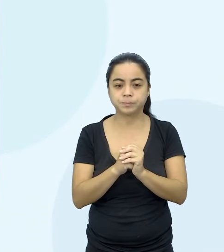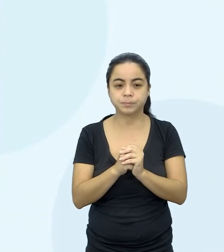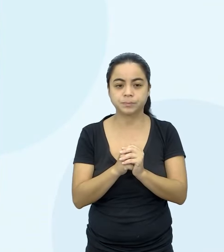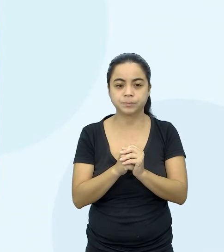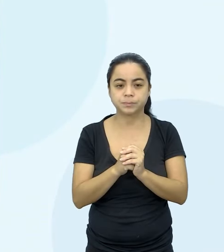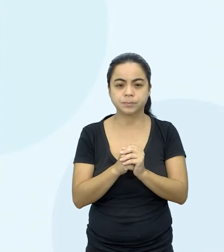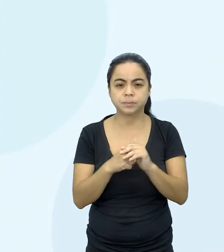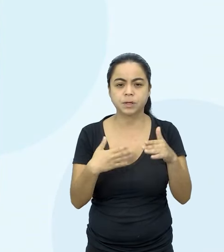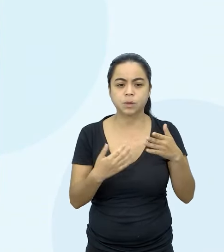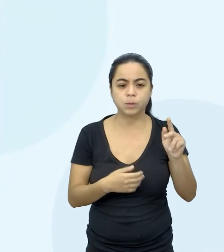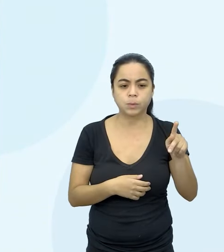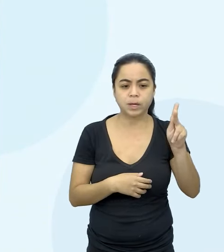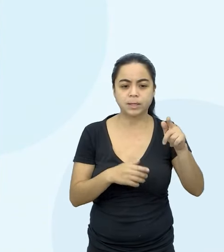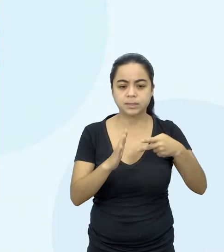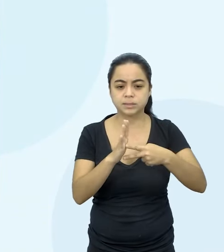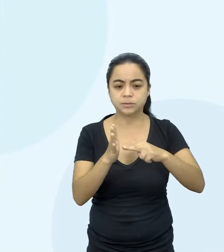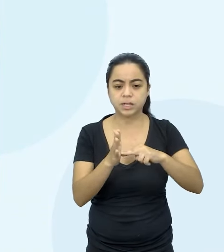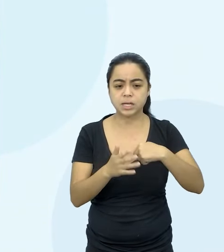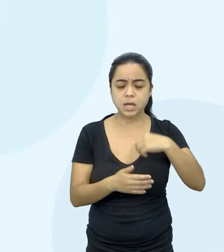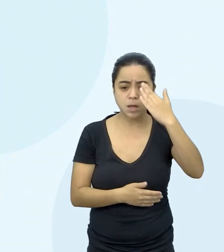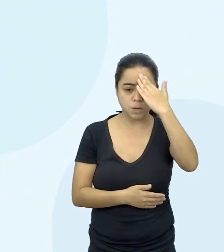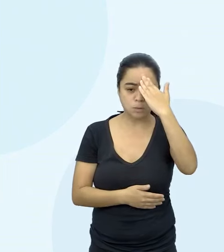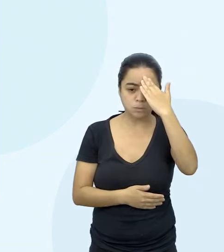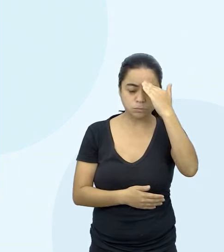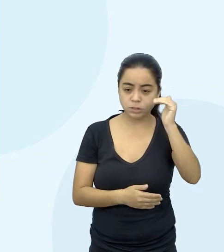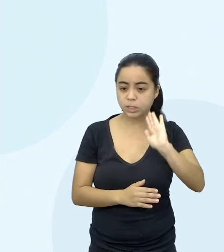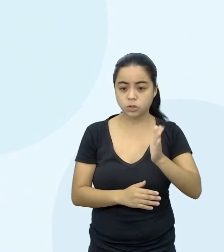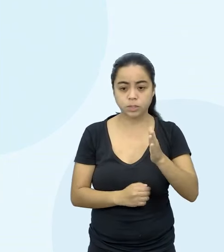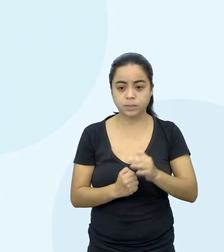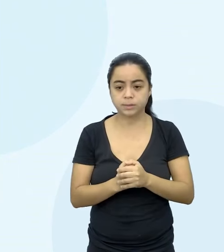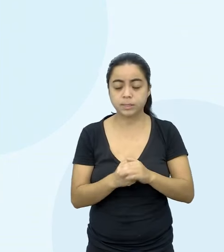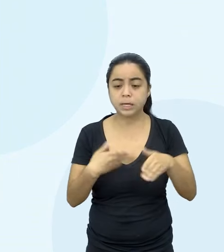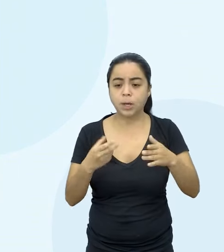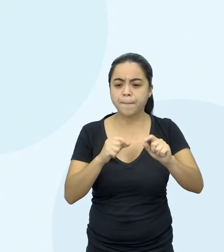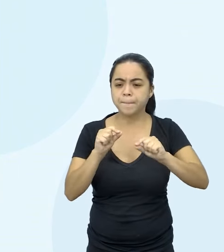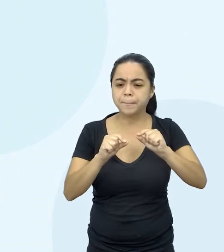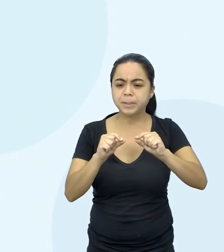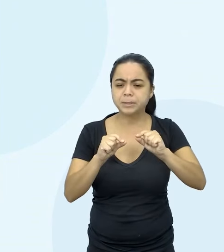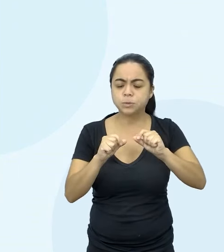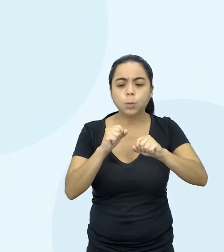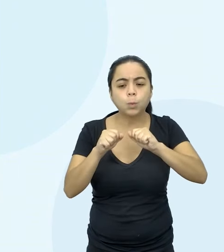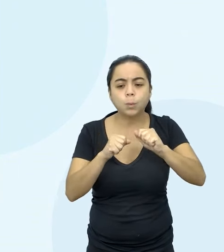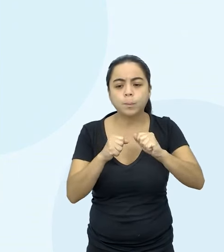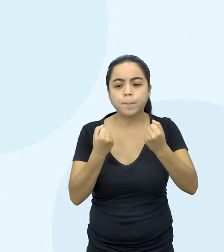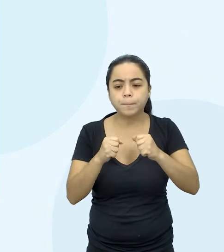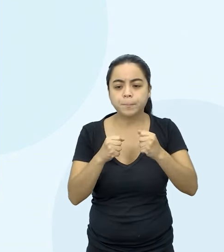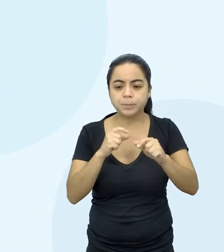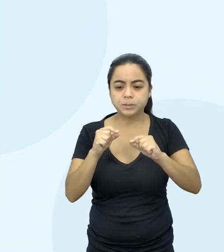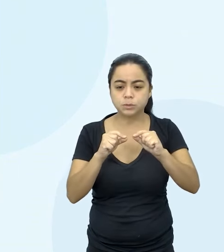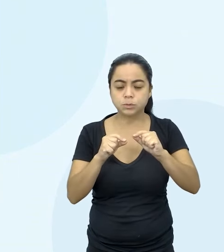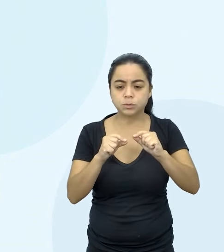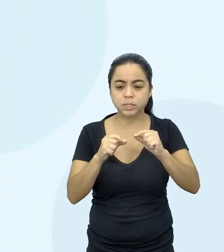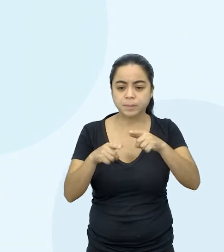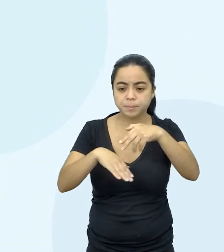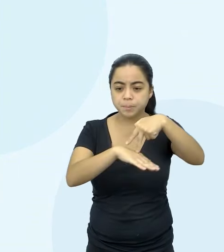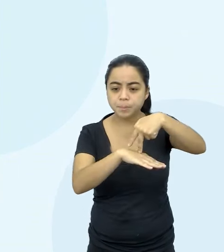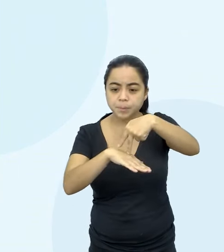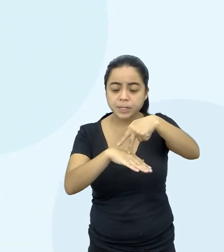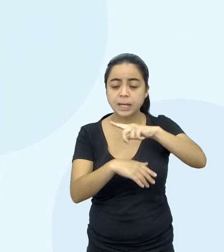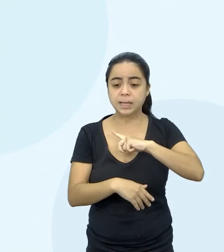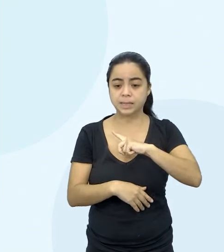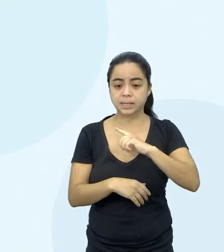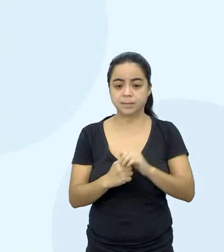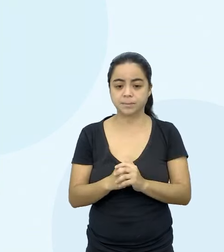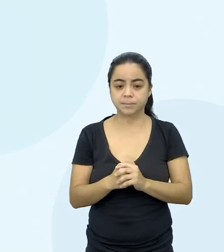ali é o K. O K é o quê? O que eu sei. Então, assim, o que eu preciso ter para ter equilíbrio? Né? Como eu vou fazer isso?